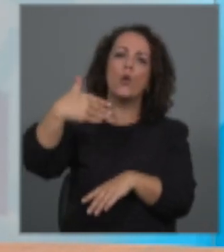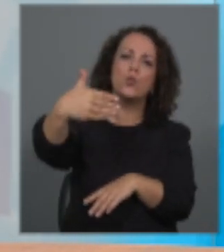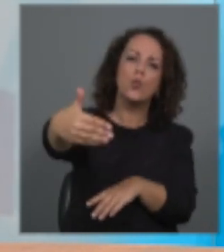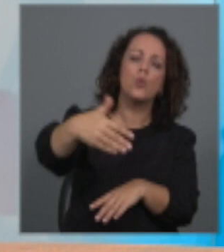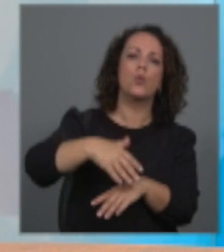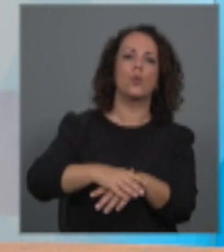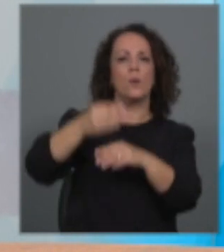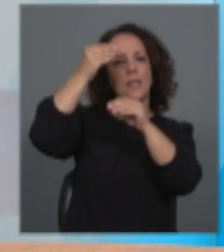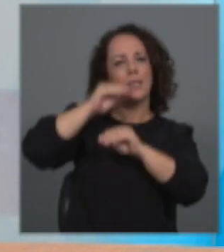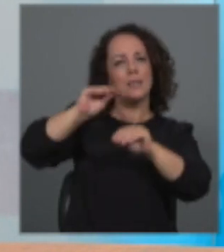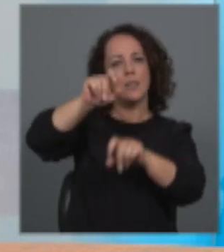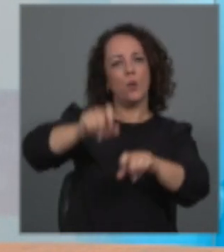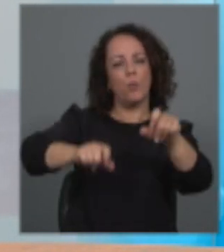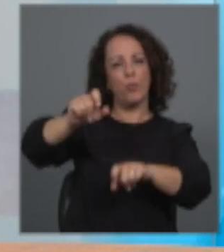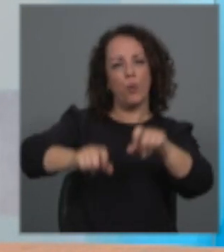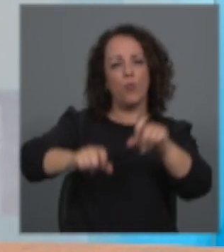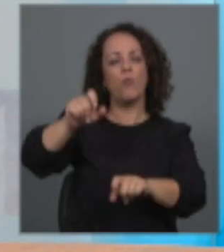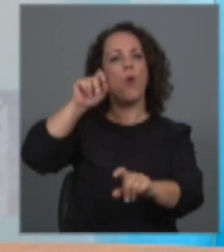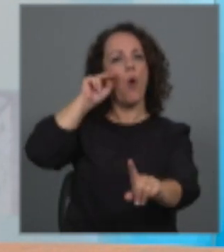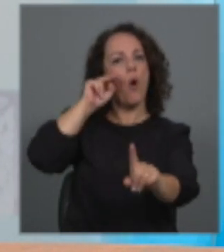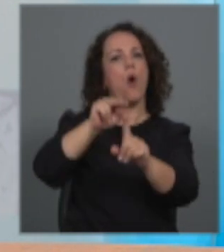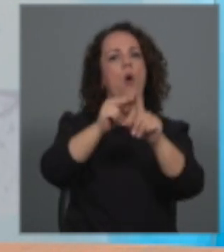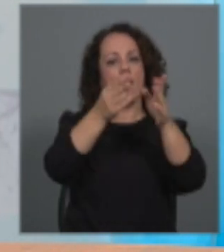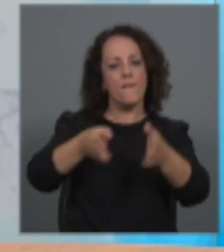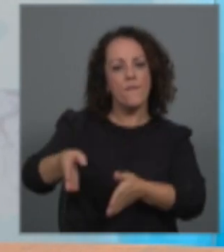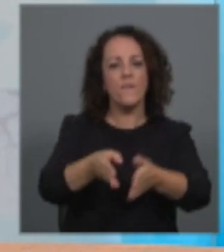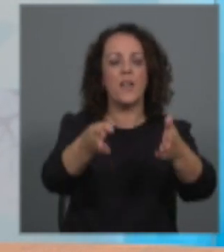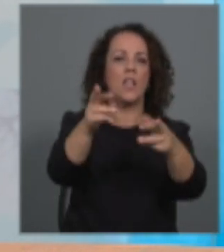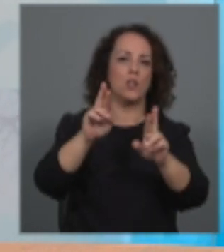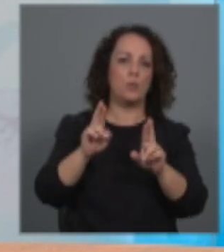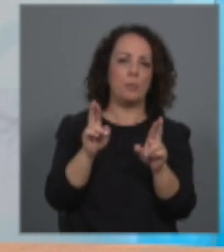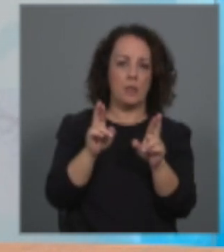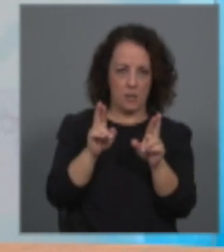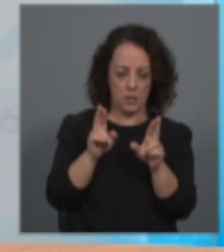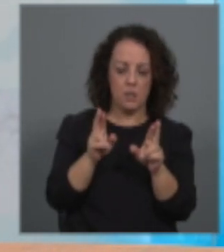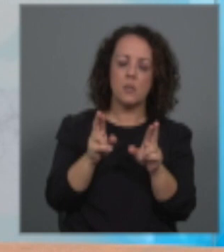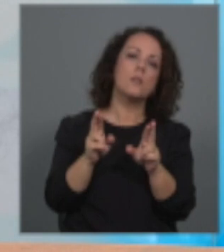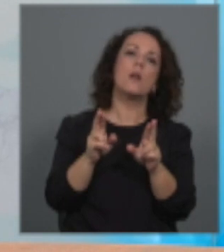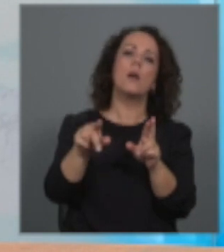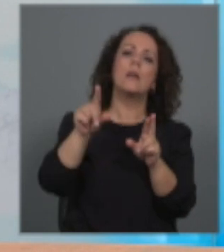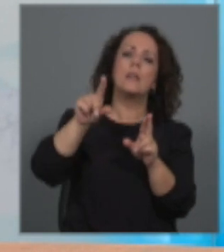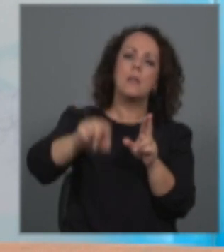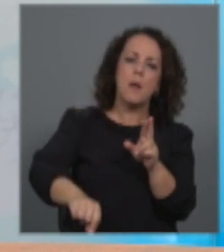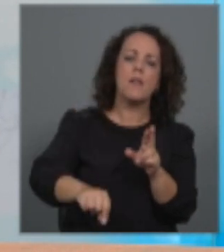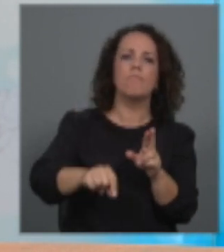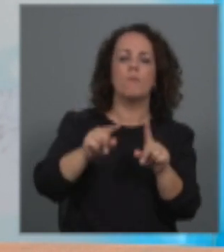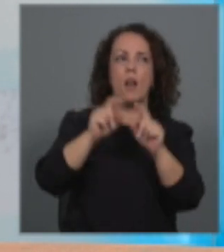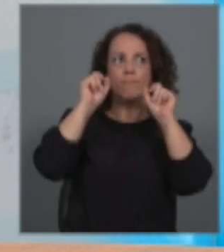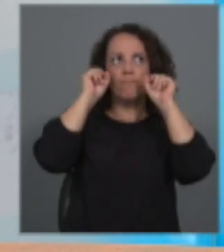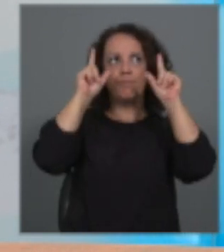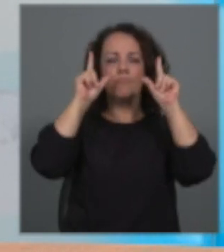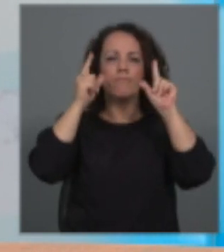de Israel a olhar em frente com esperança e a discernir os sinais de